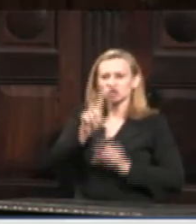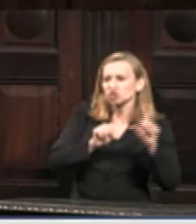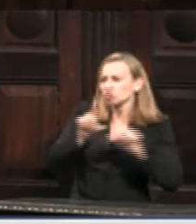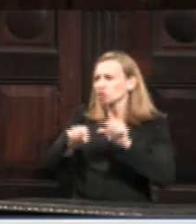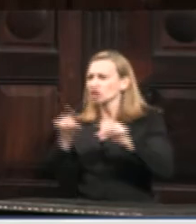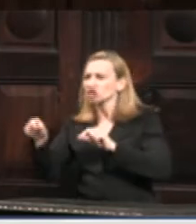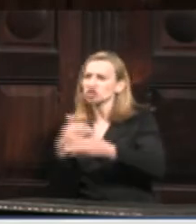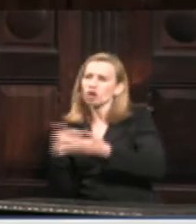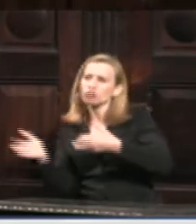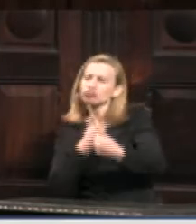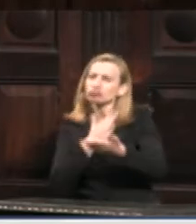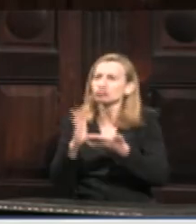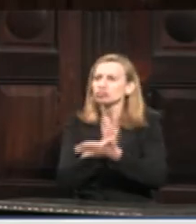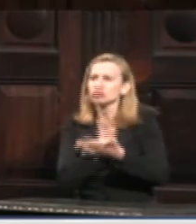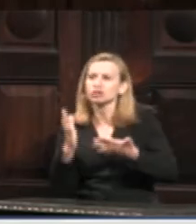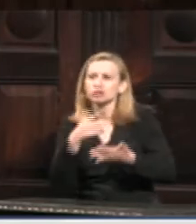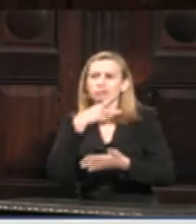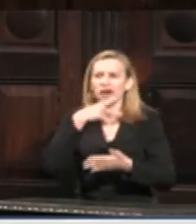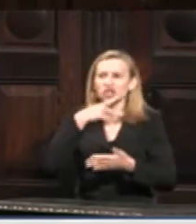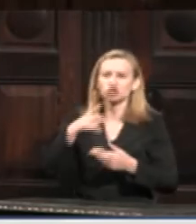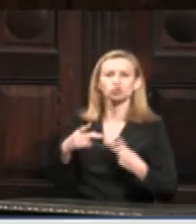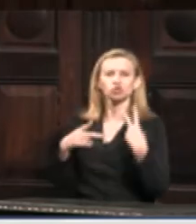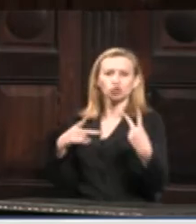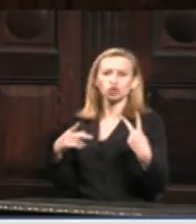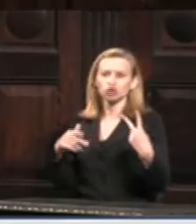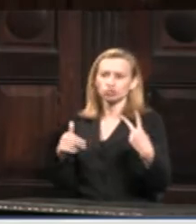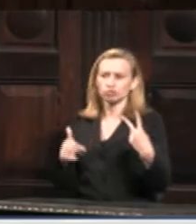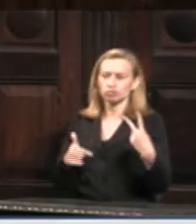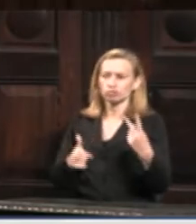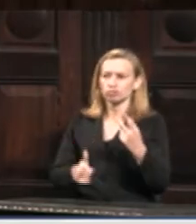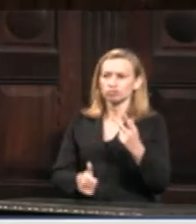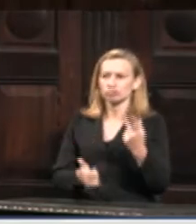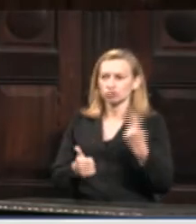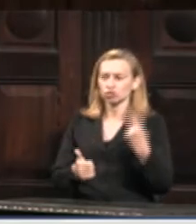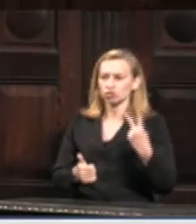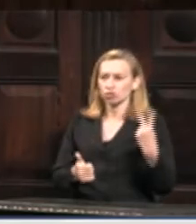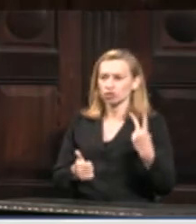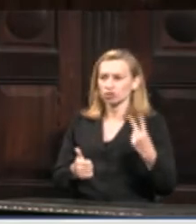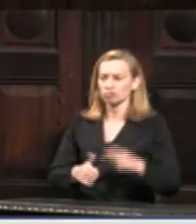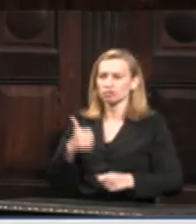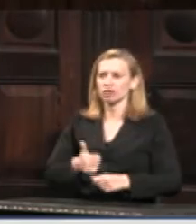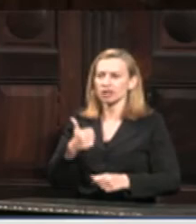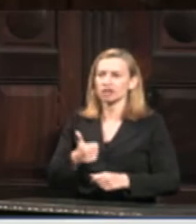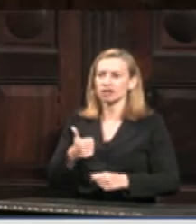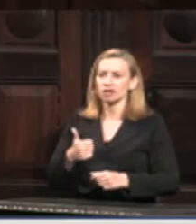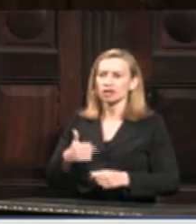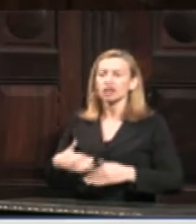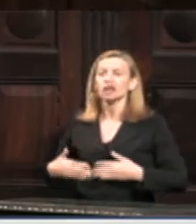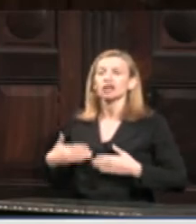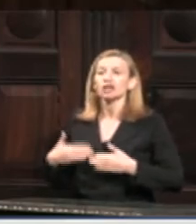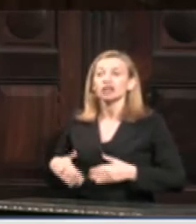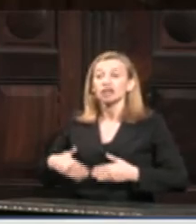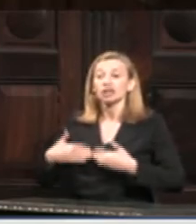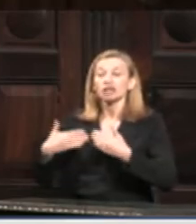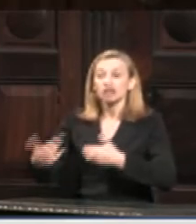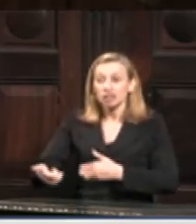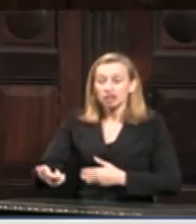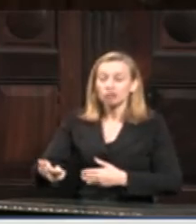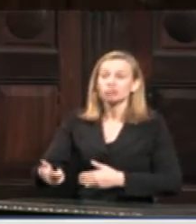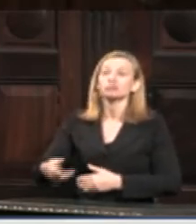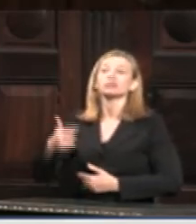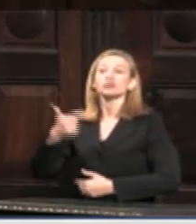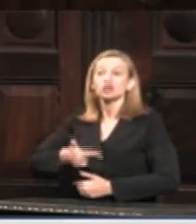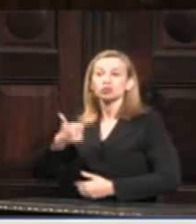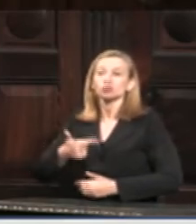candidatos a presidente. Os 2 primeiros iriam para o segundo turno. E aí, só no segundo